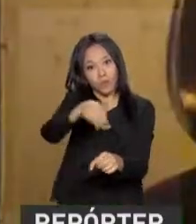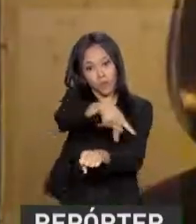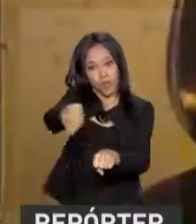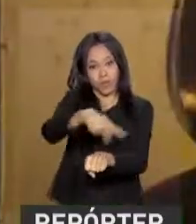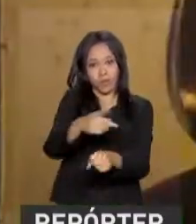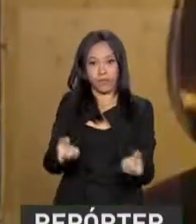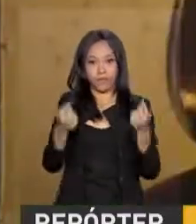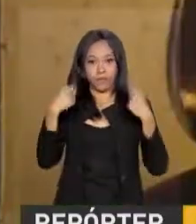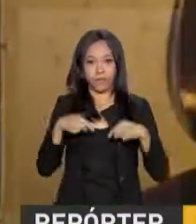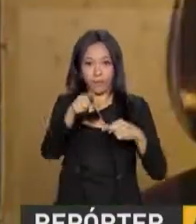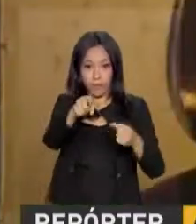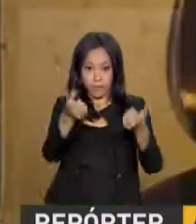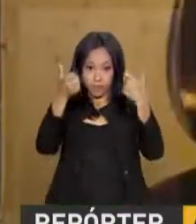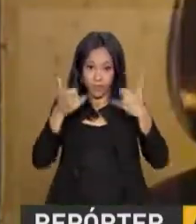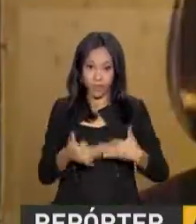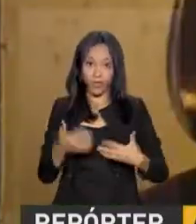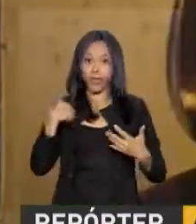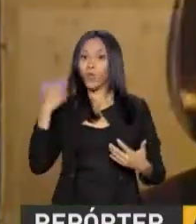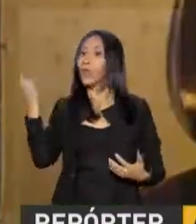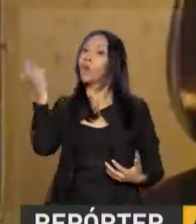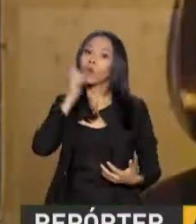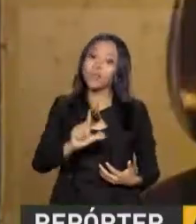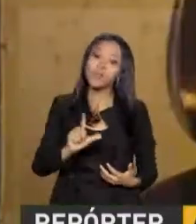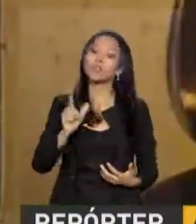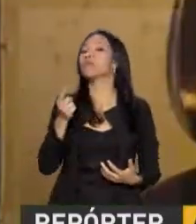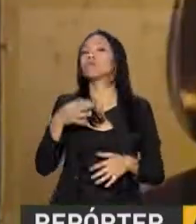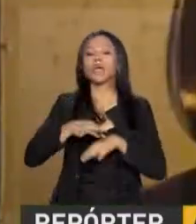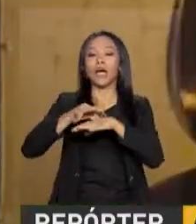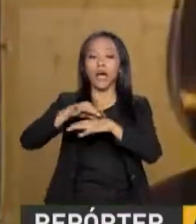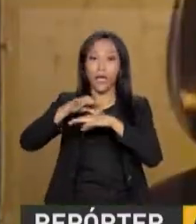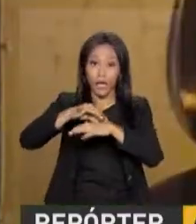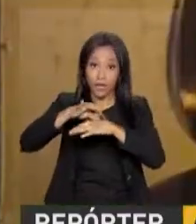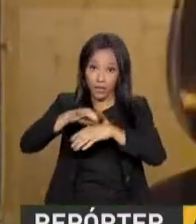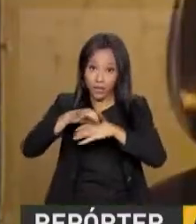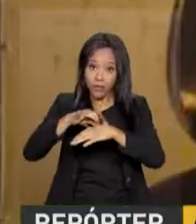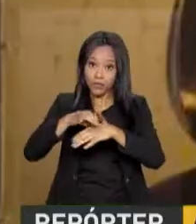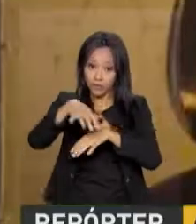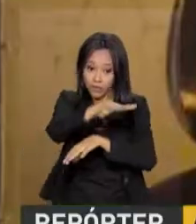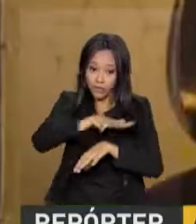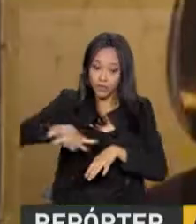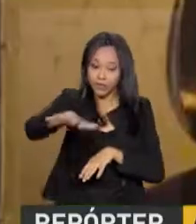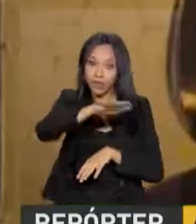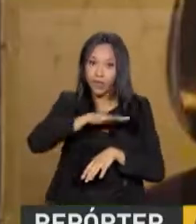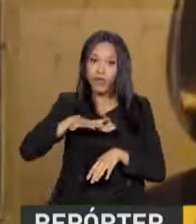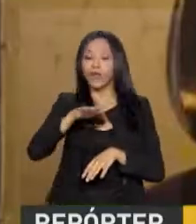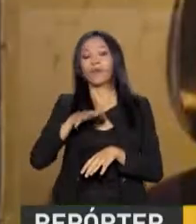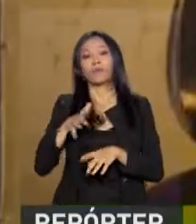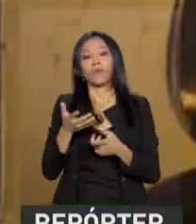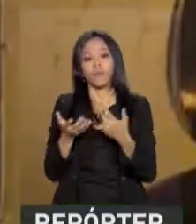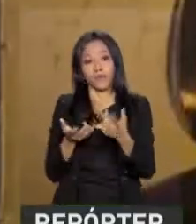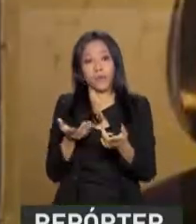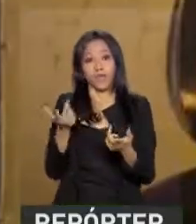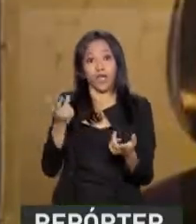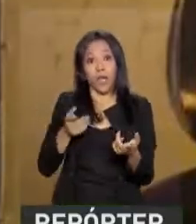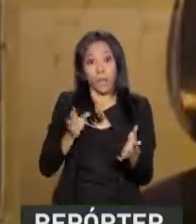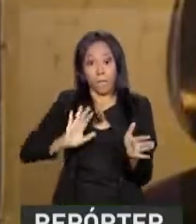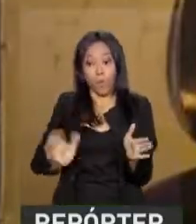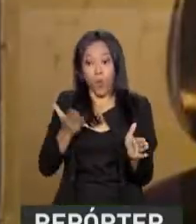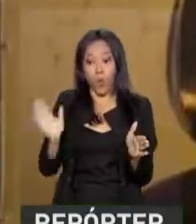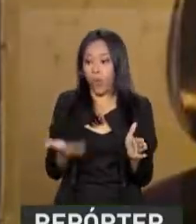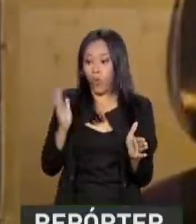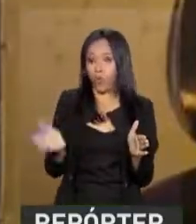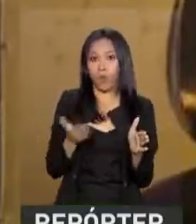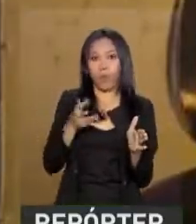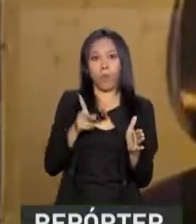conquista que nós temos do mercado internacional da carne se deve às raças zebuínas além da da produção dela ser